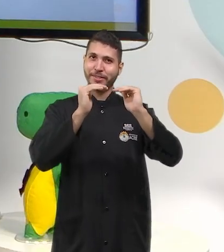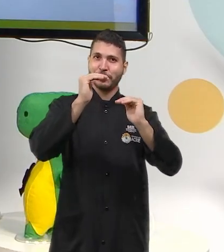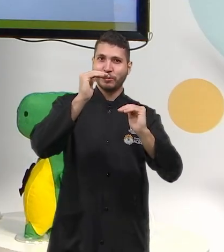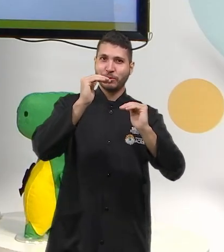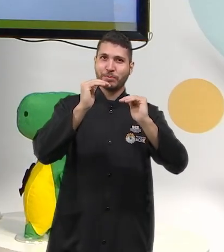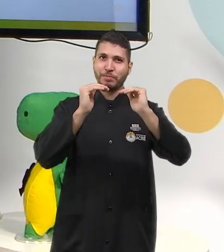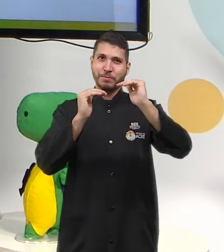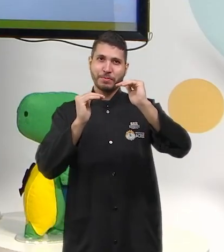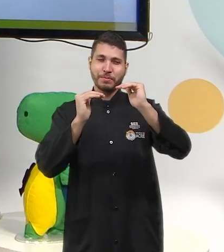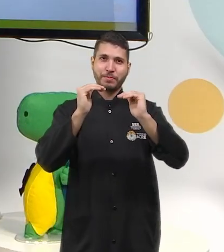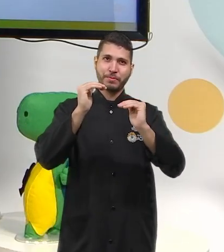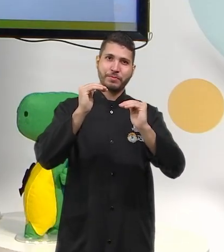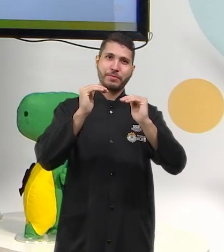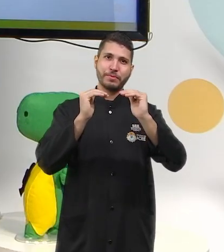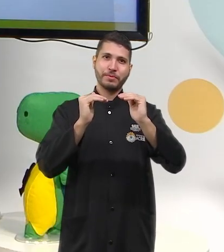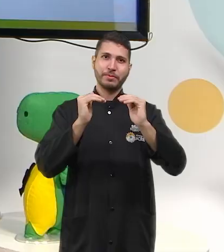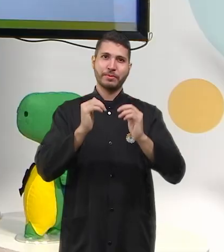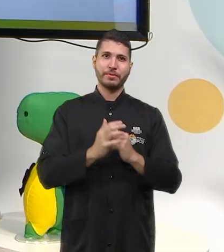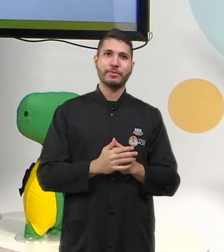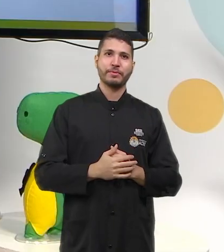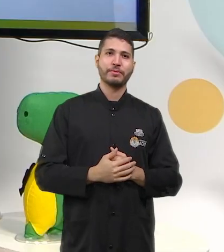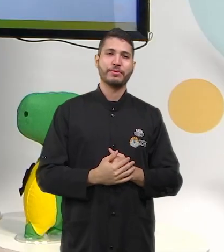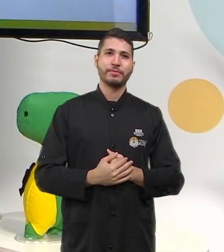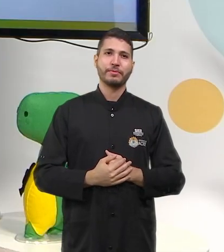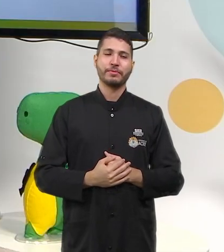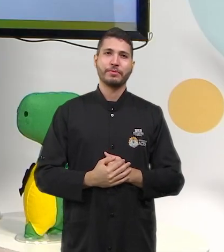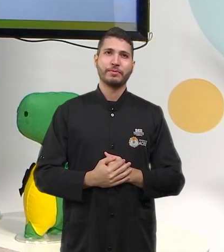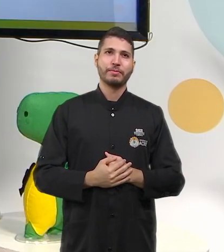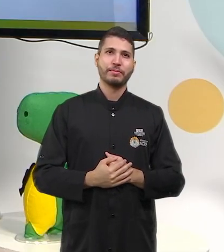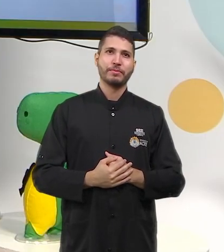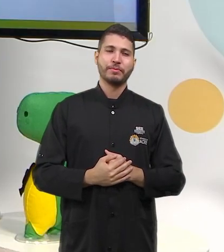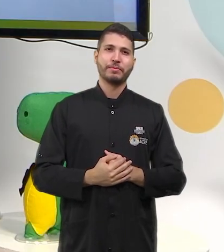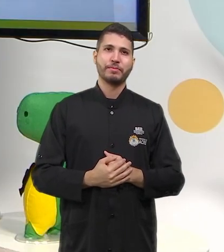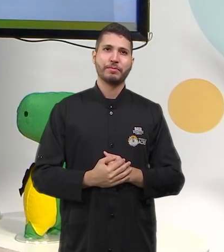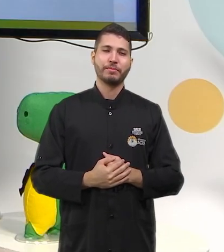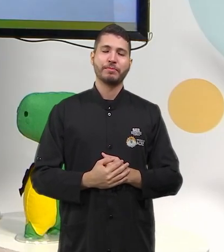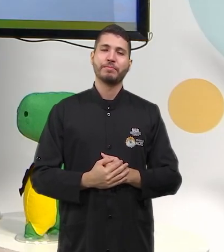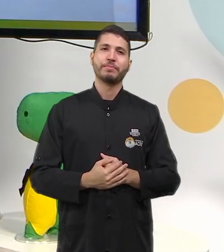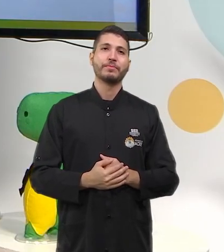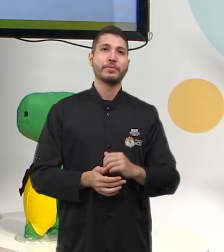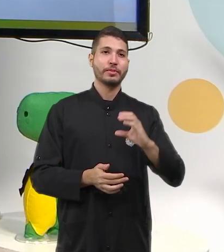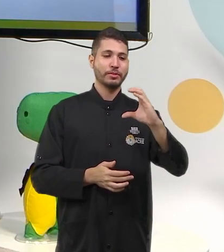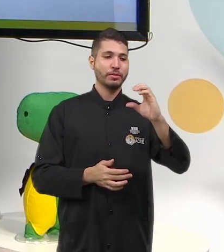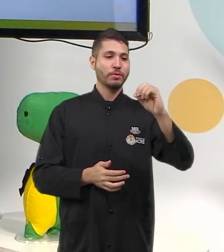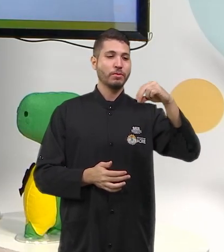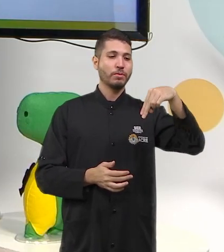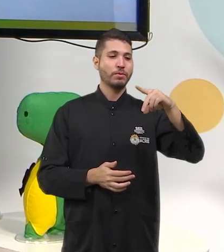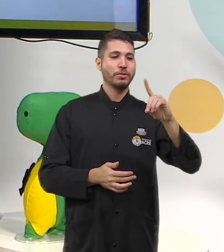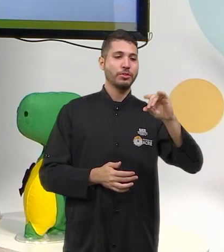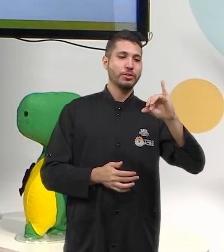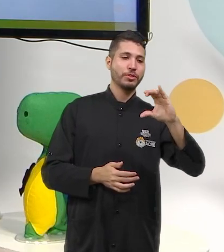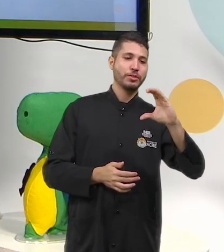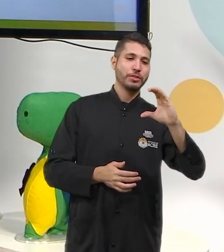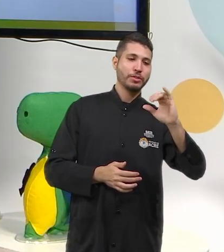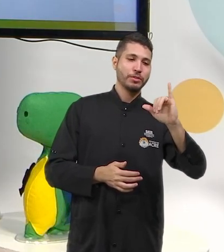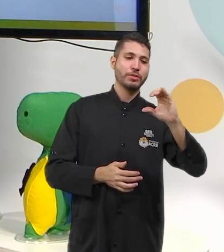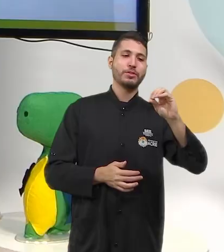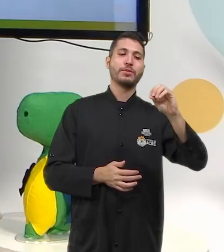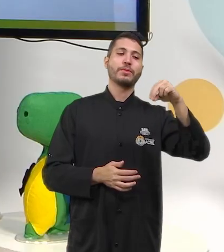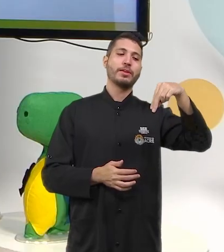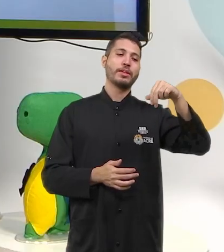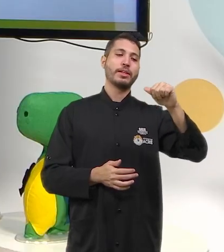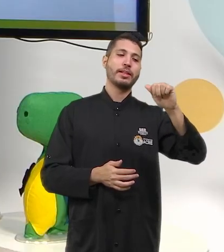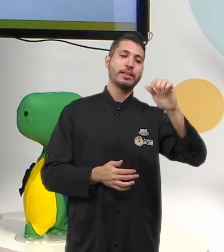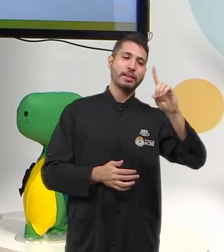gente falou das condicionadas, é aquelas que você consegue especificar, delimitar dentro de condições específicas, como a força, a velocidade